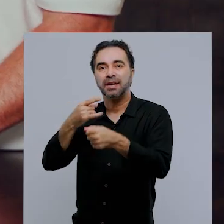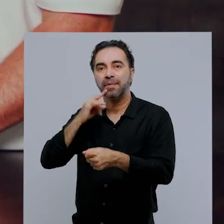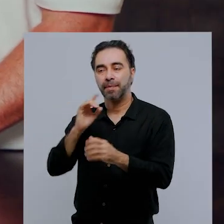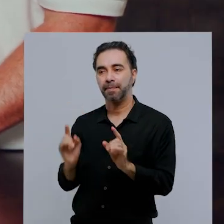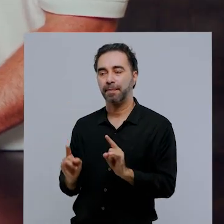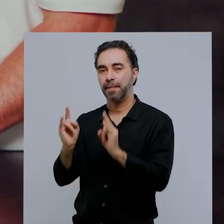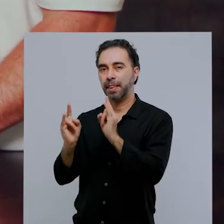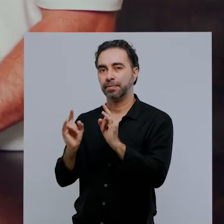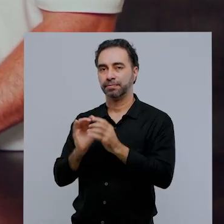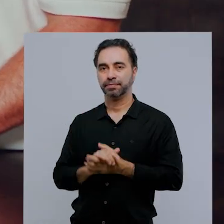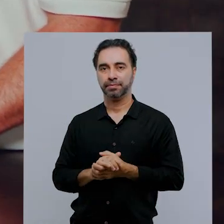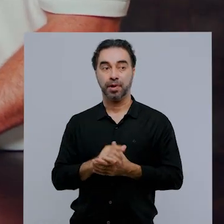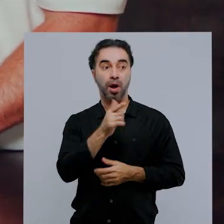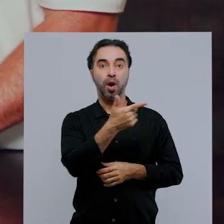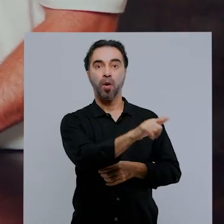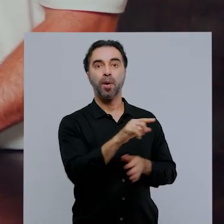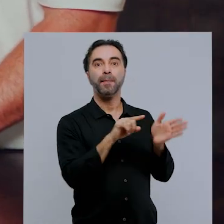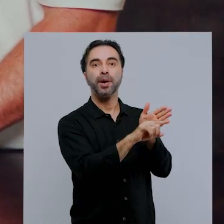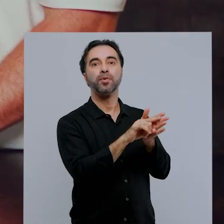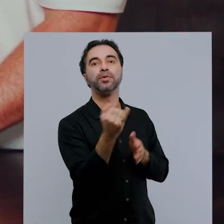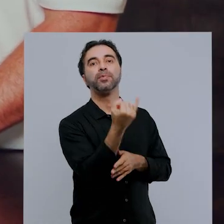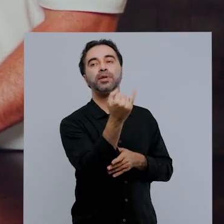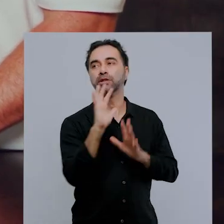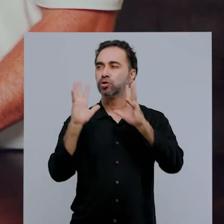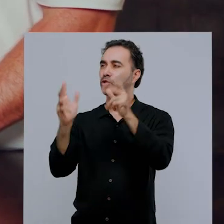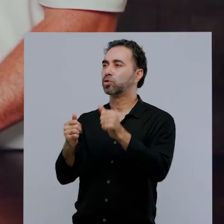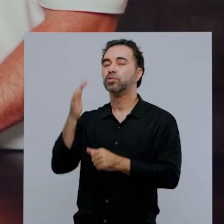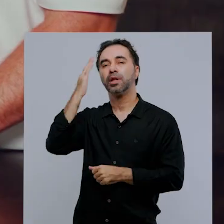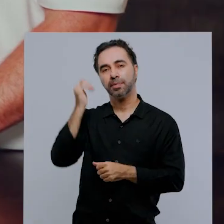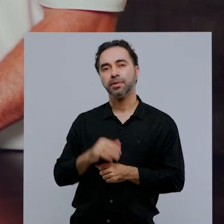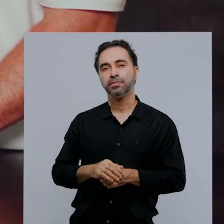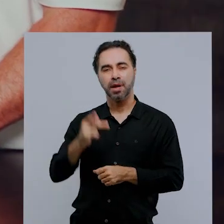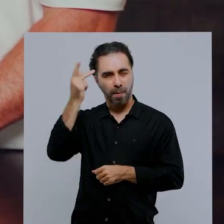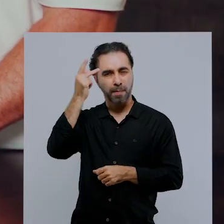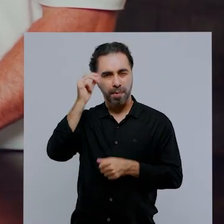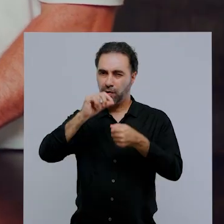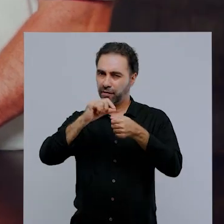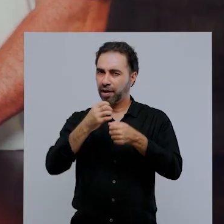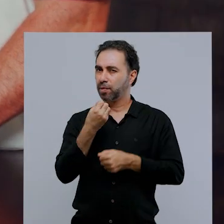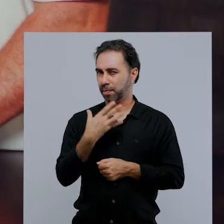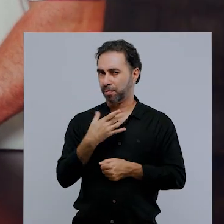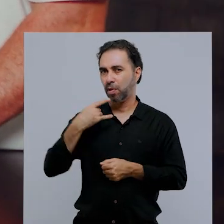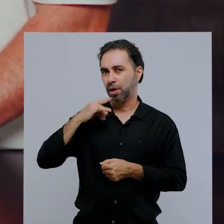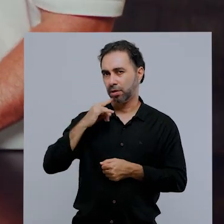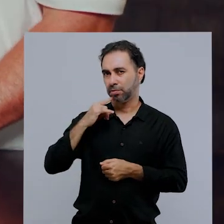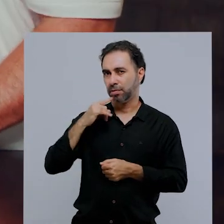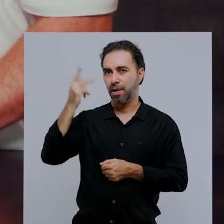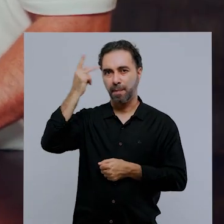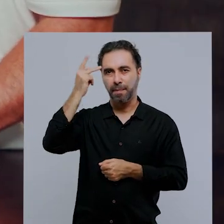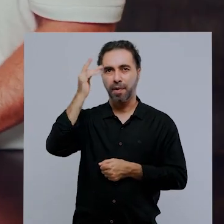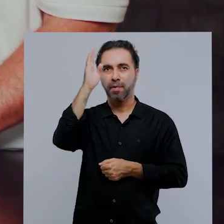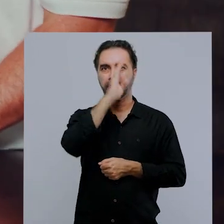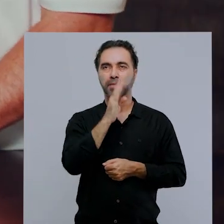Diego, eu tenho outra pergunta importante e eu acho que todo mundo quer saber. São Paulo produz uma boa cachaça? São Paulo e